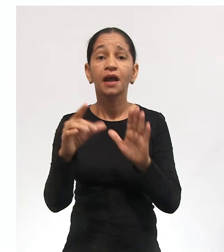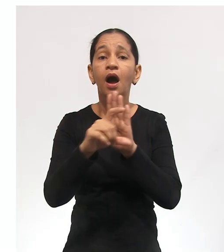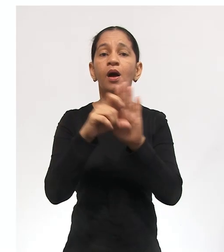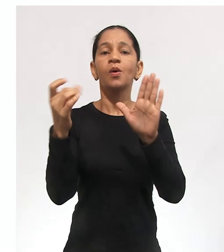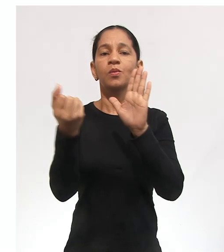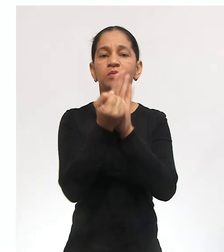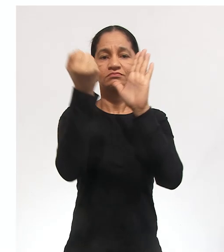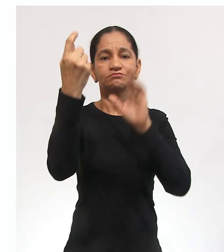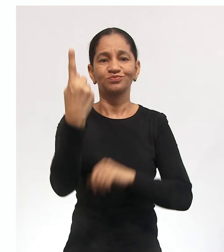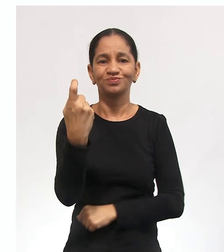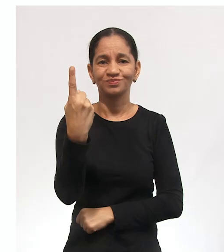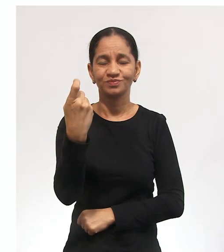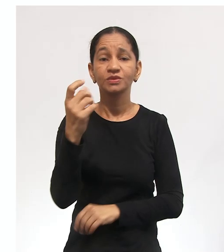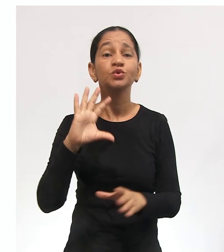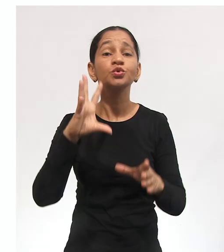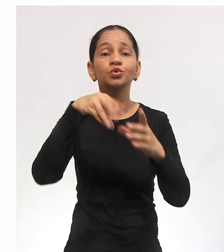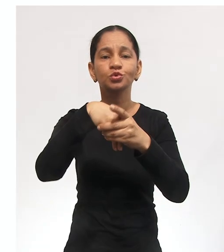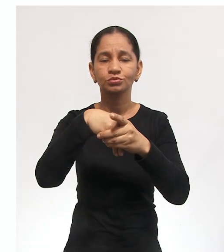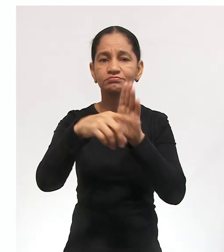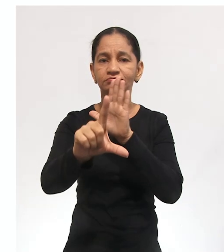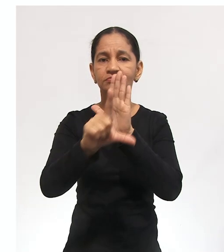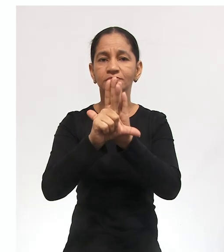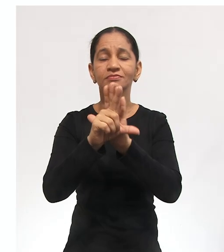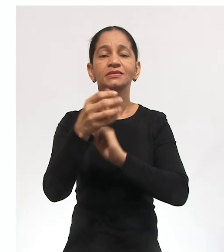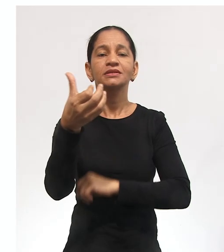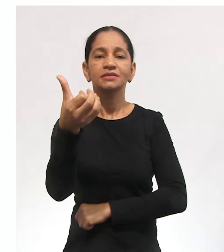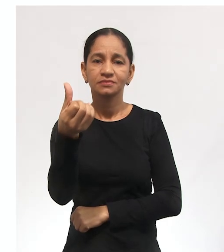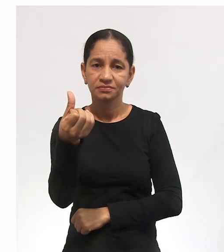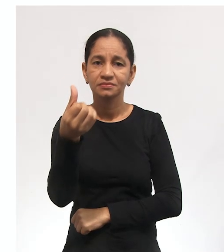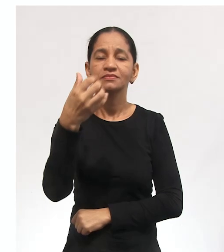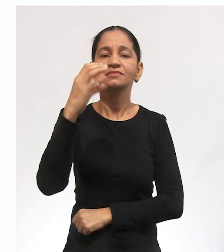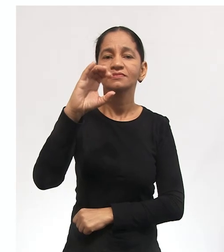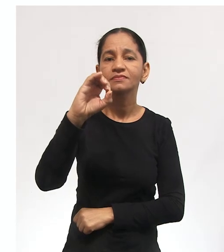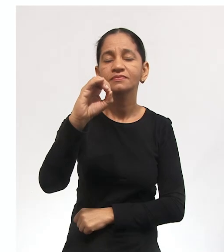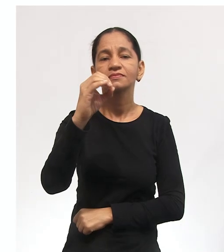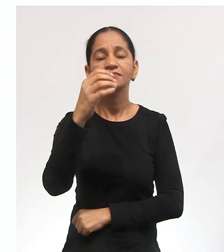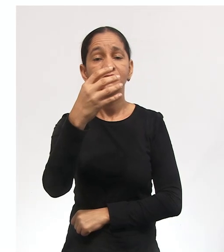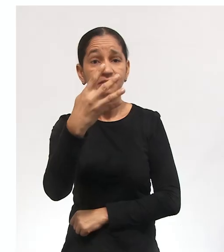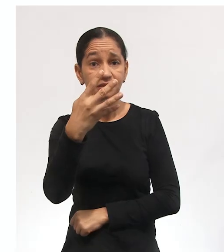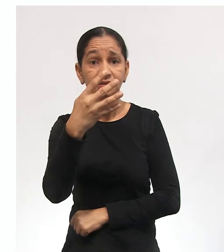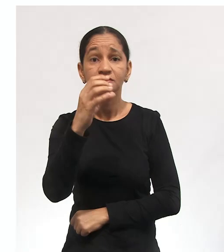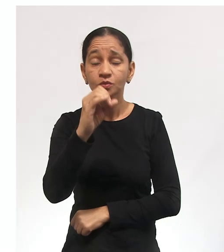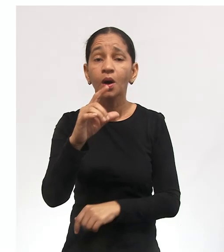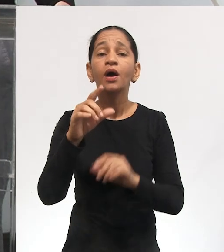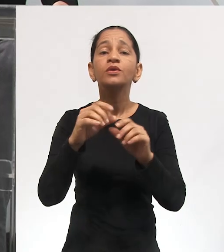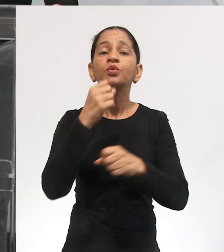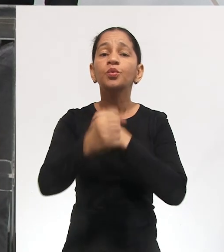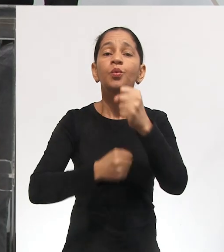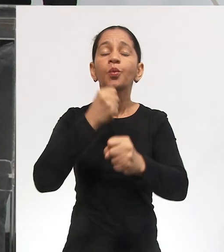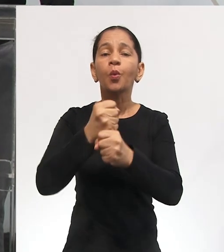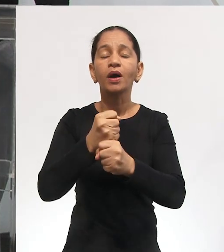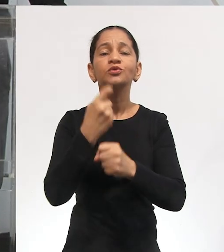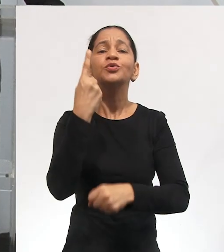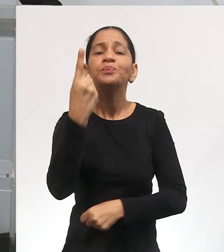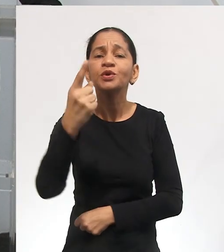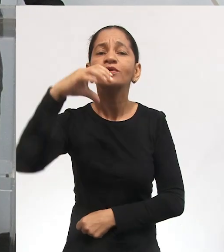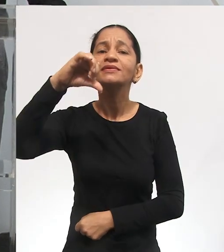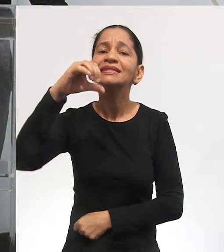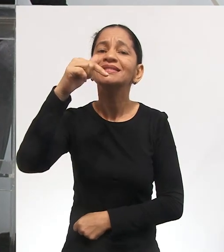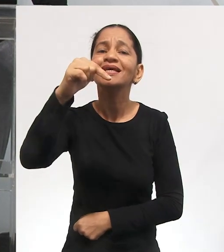único, todos da Lei 6.404, de 76. Eu quero chamar a atenção de